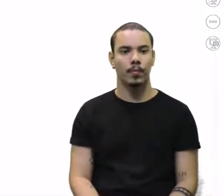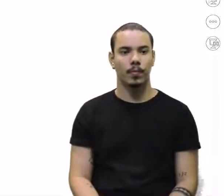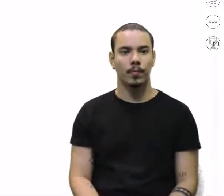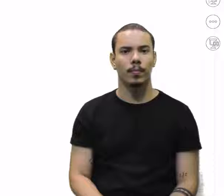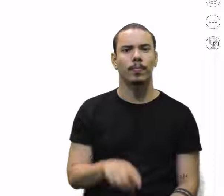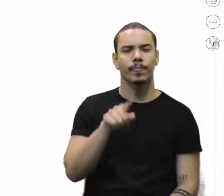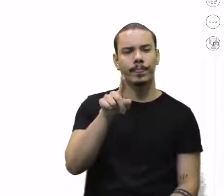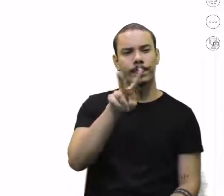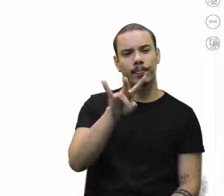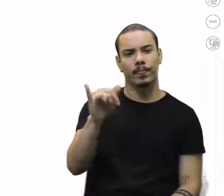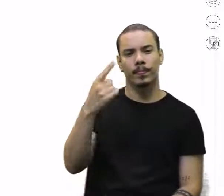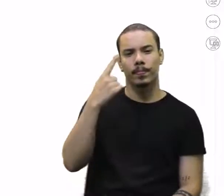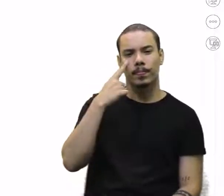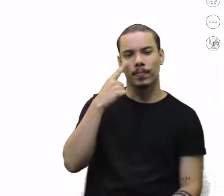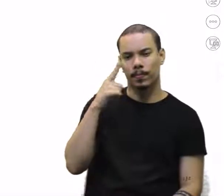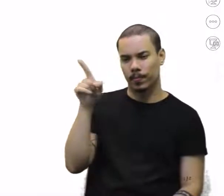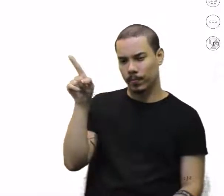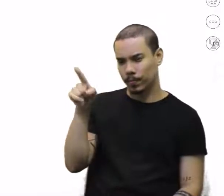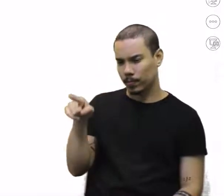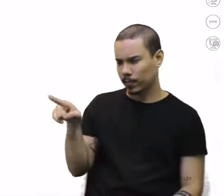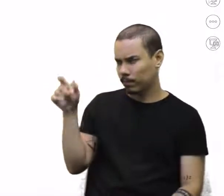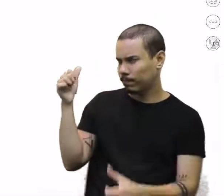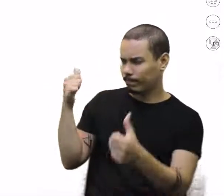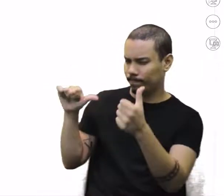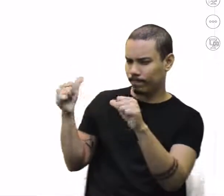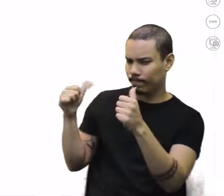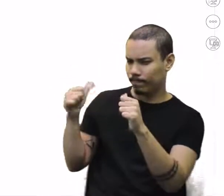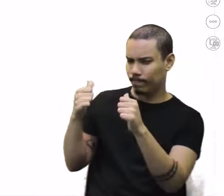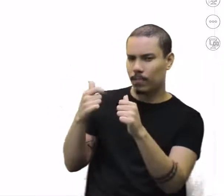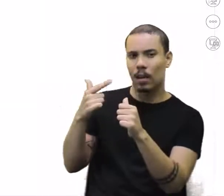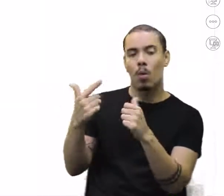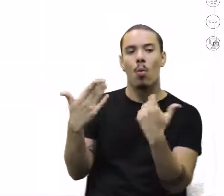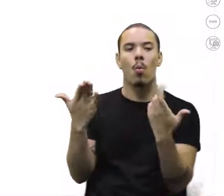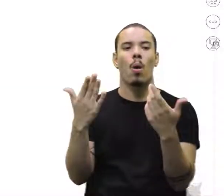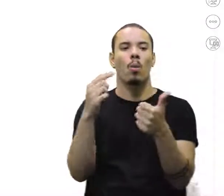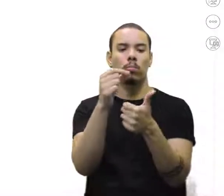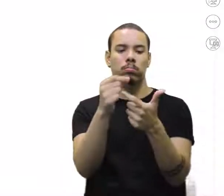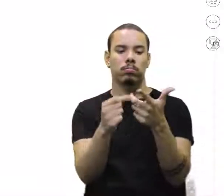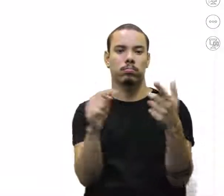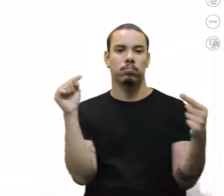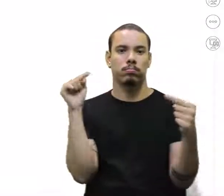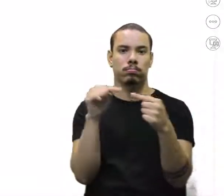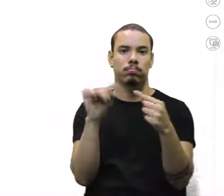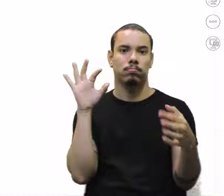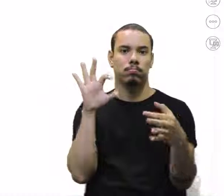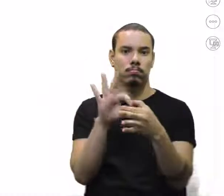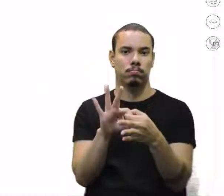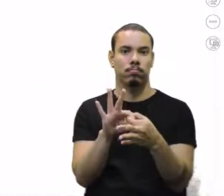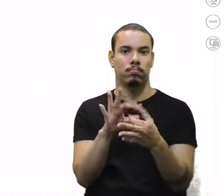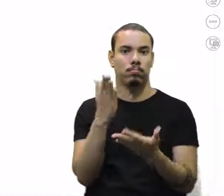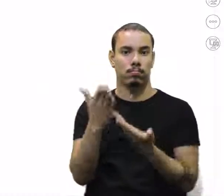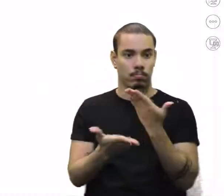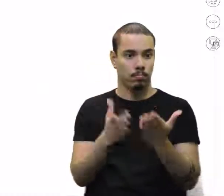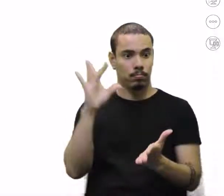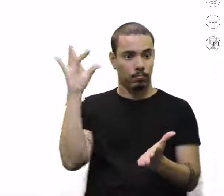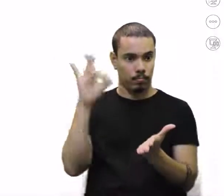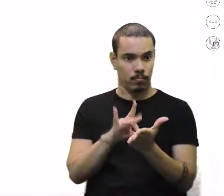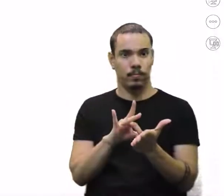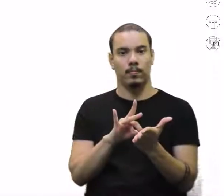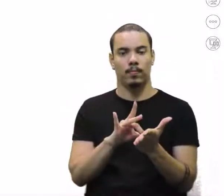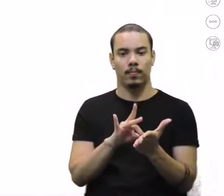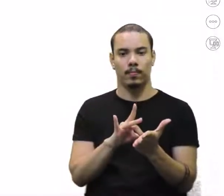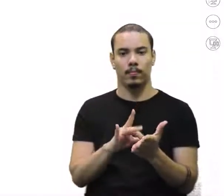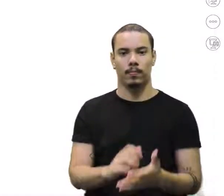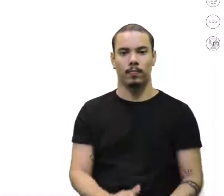você vai olhar a estrutura e vai olhar as alternativas para ver qual delas se aplica para essa